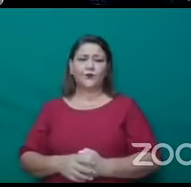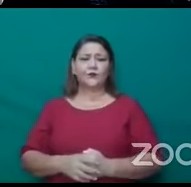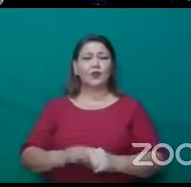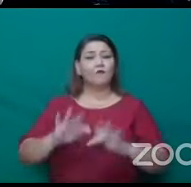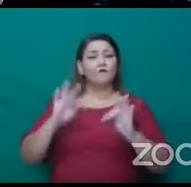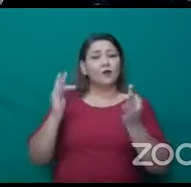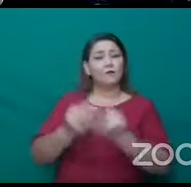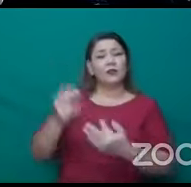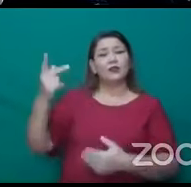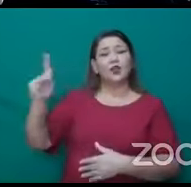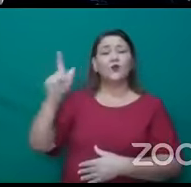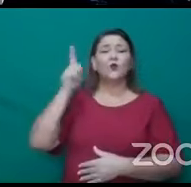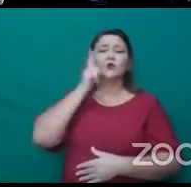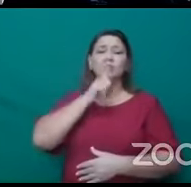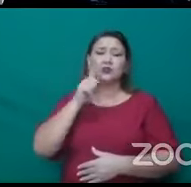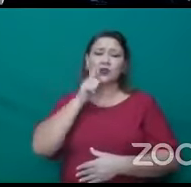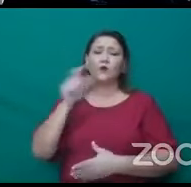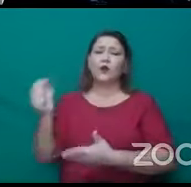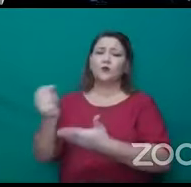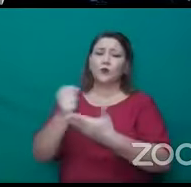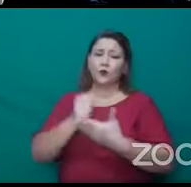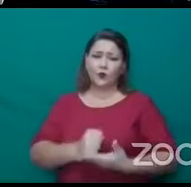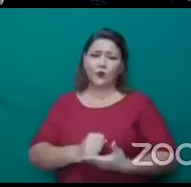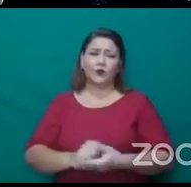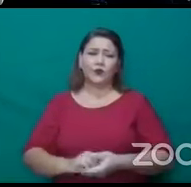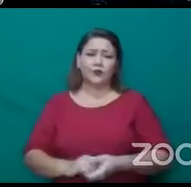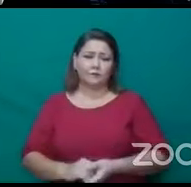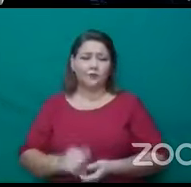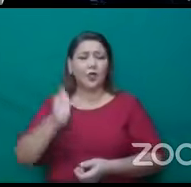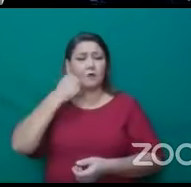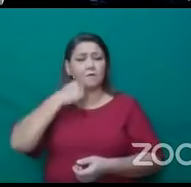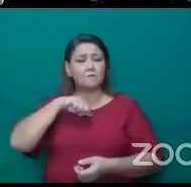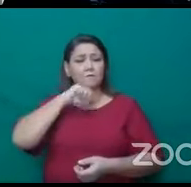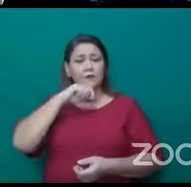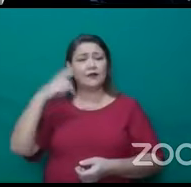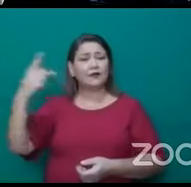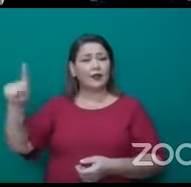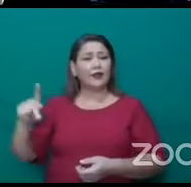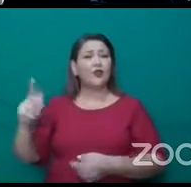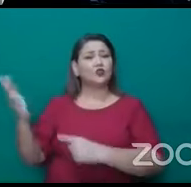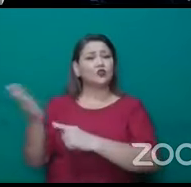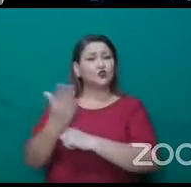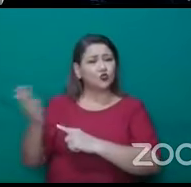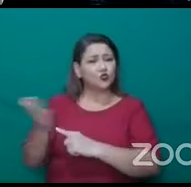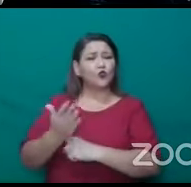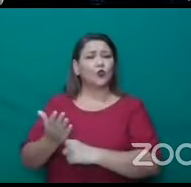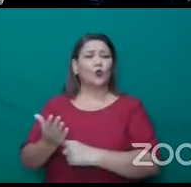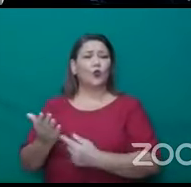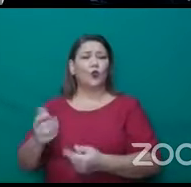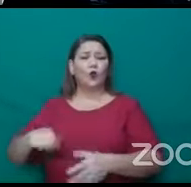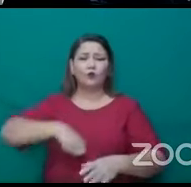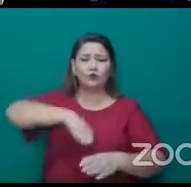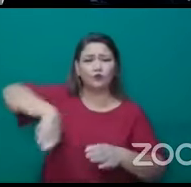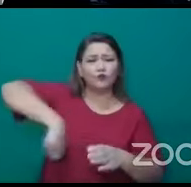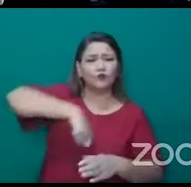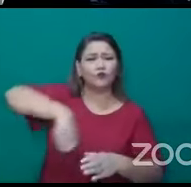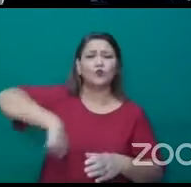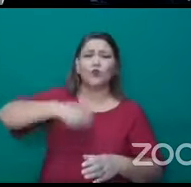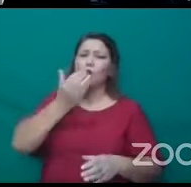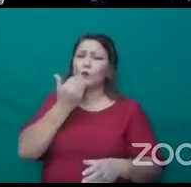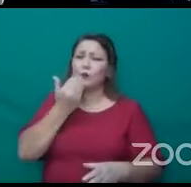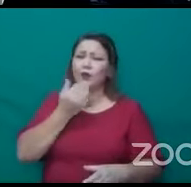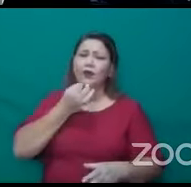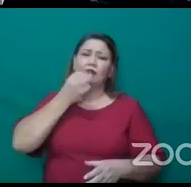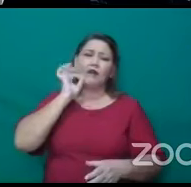dele, então eles abraçaram muito a gente também. A mãe dele, inclusive, ajudou muito na produção, de fazer comida e café da manhã, e bora